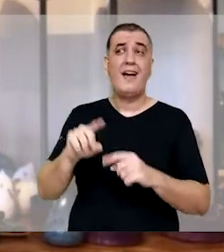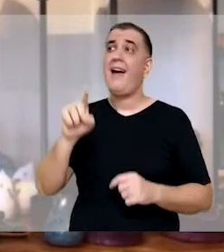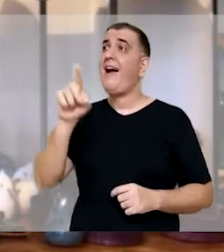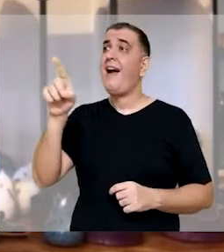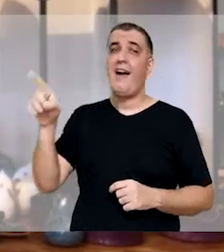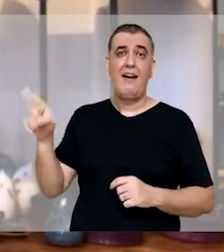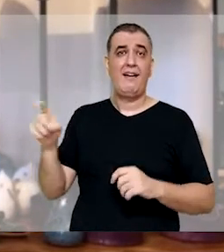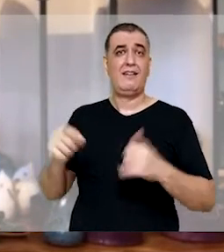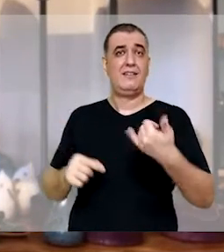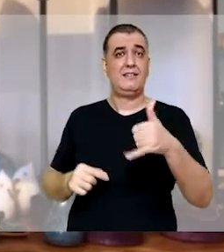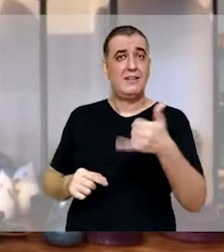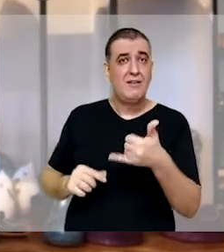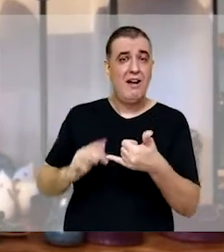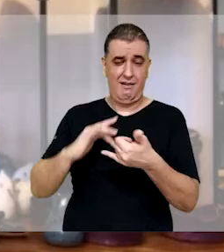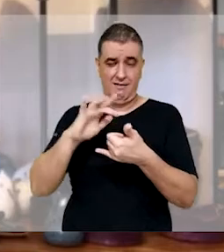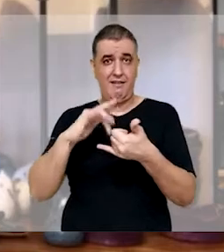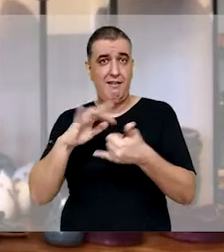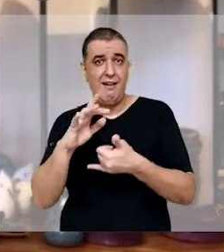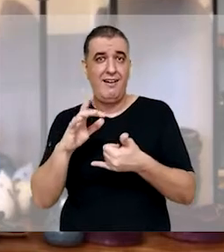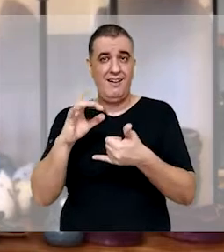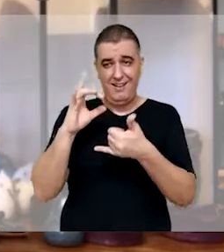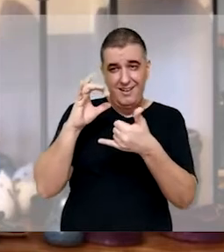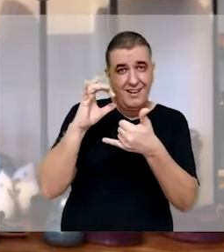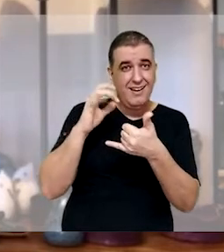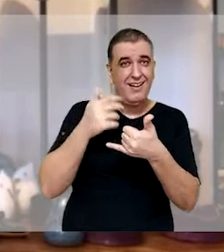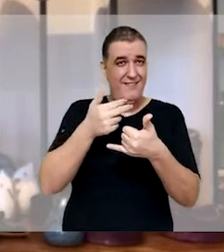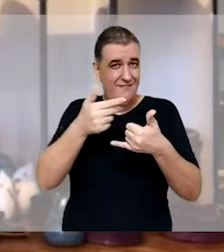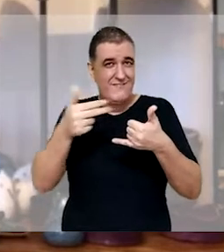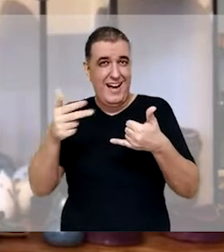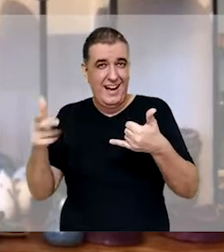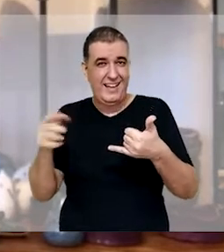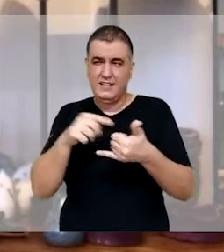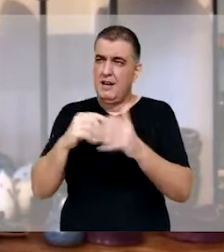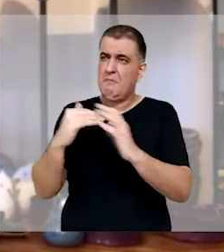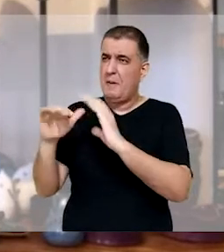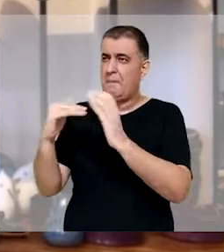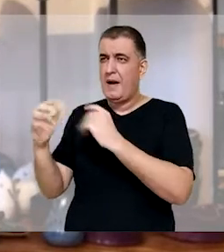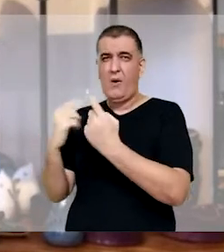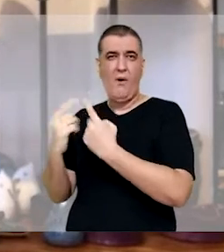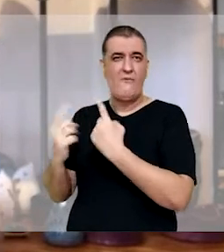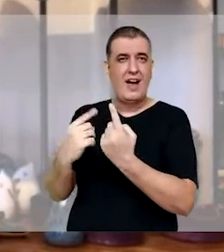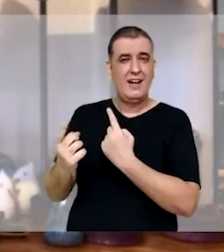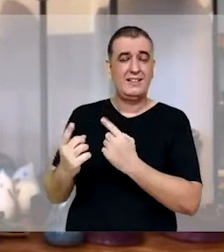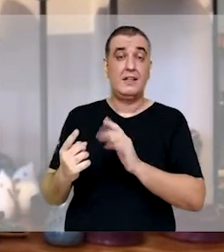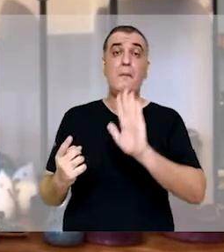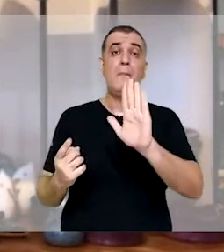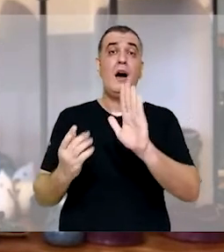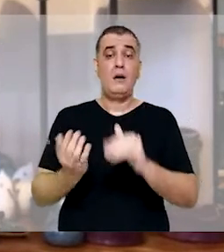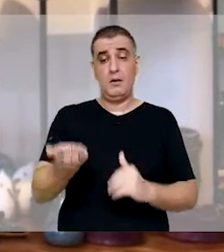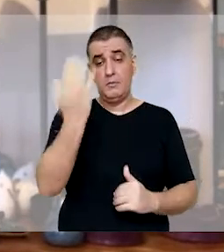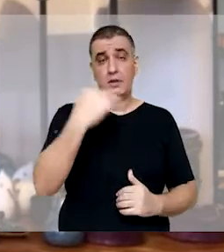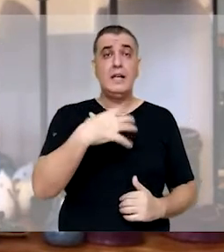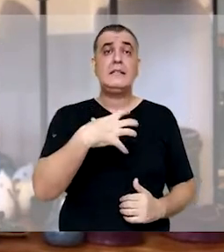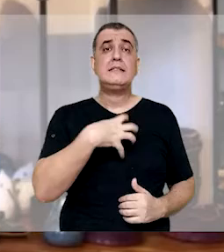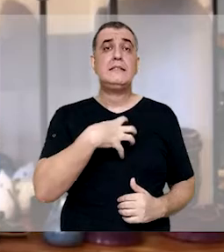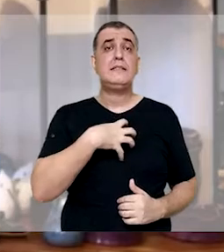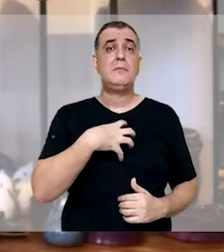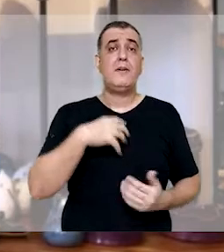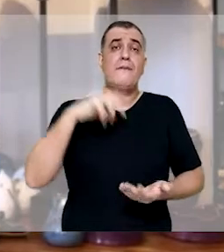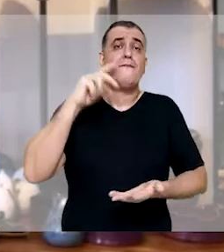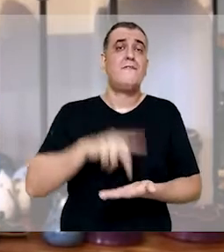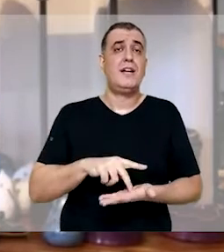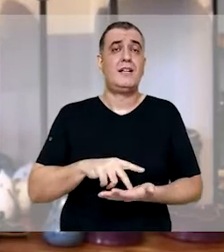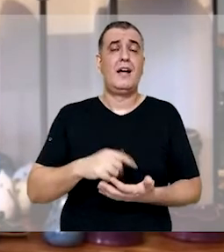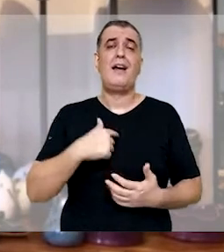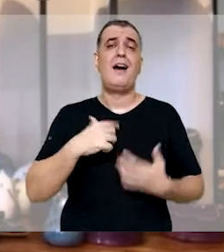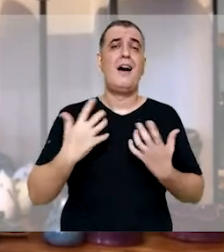a gente está muito nesse mundo de Instagram, de aplicativos de redes sociais, de se mostrar, mas e aí? O que a gente é